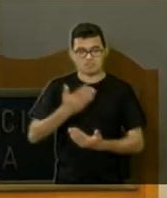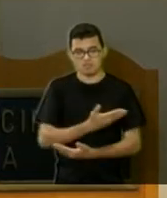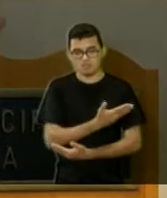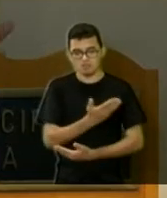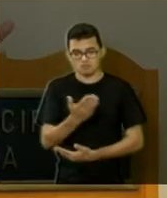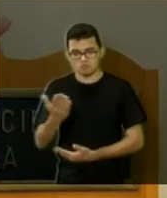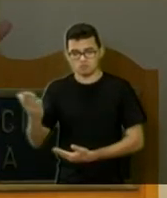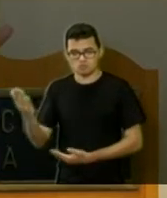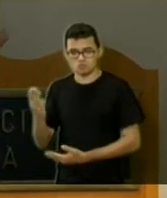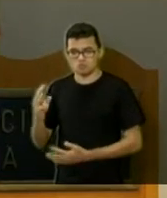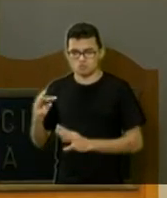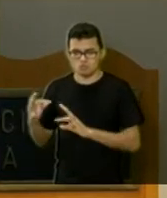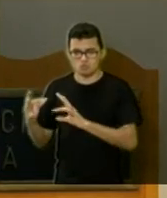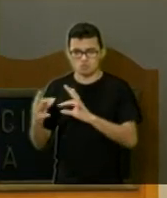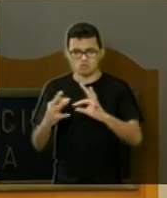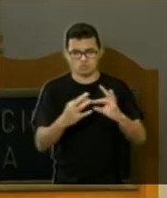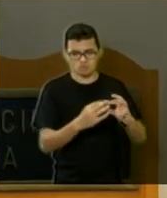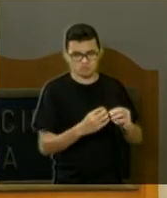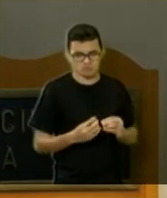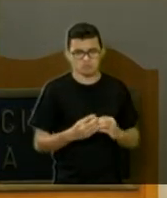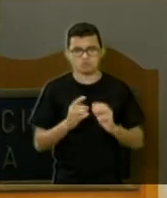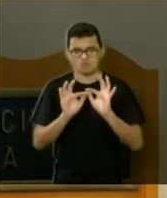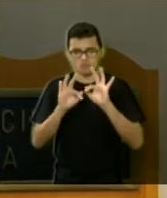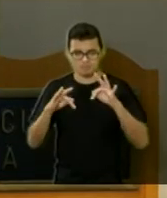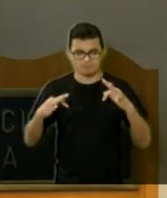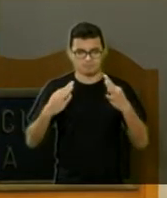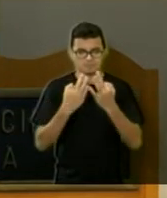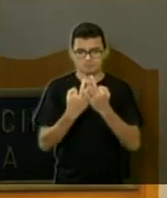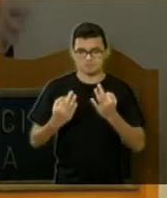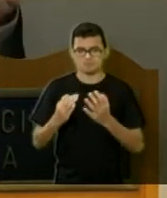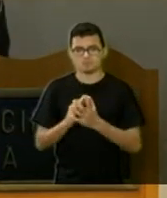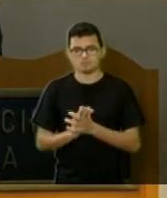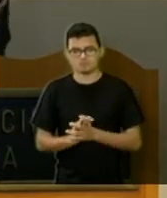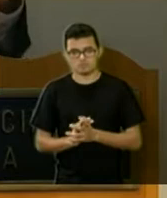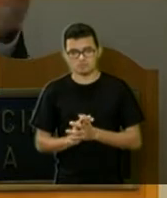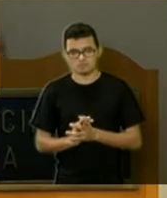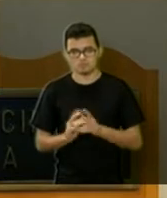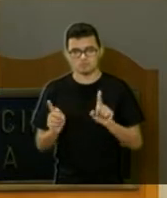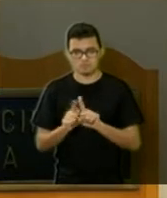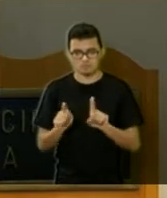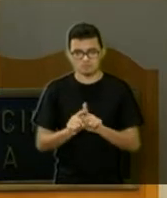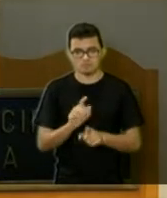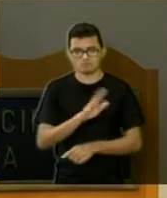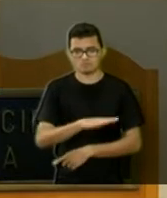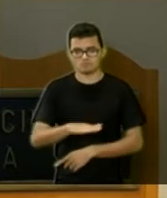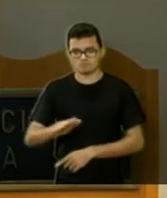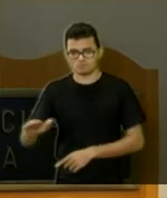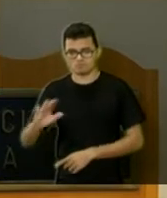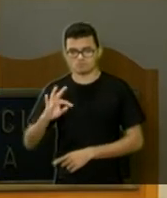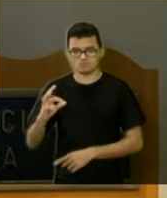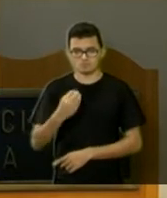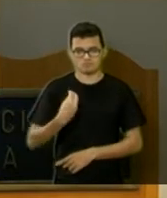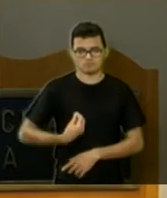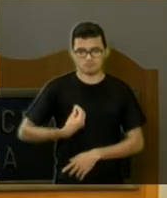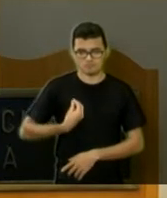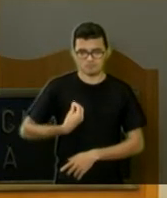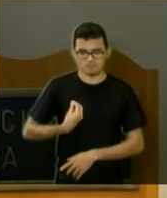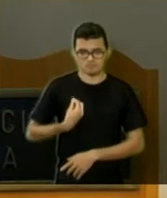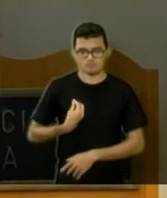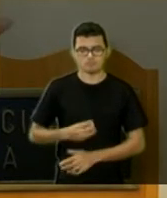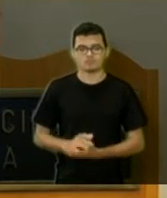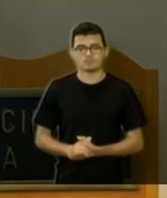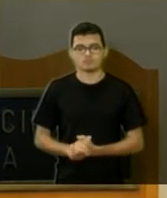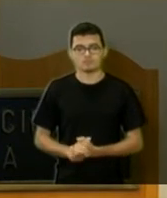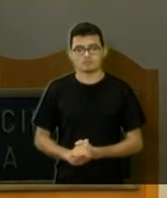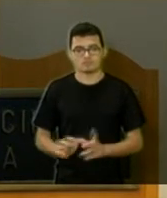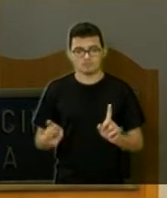a presença de todos vocês, meus familiares, a molecadinha tudo aí presente, né? E